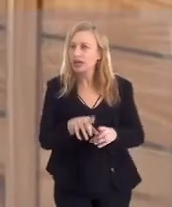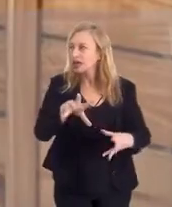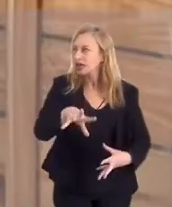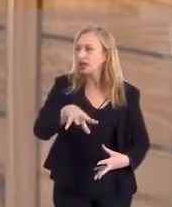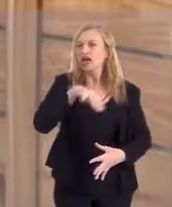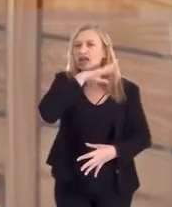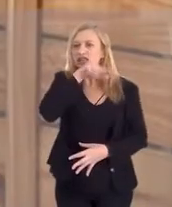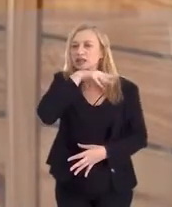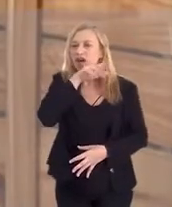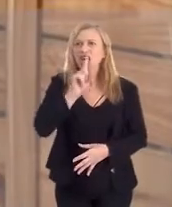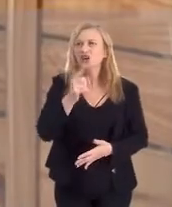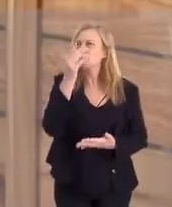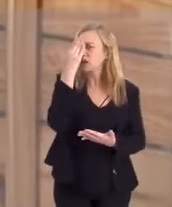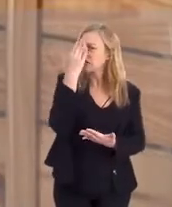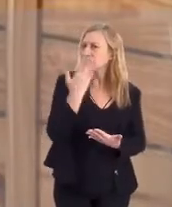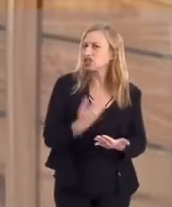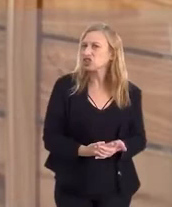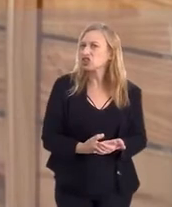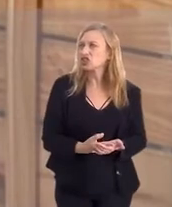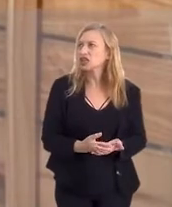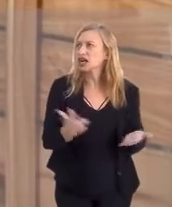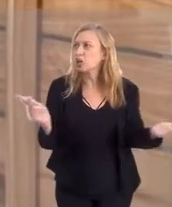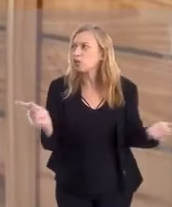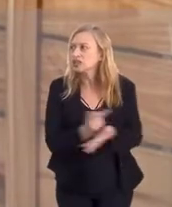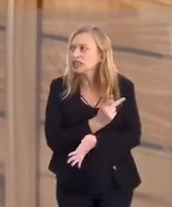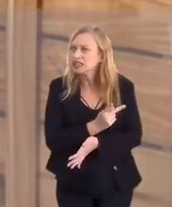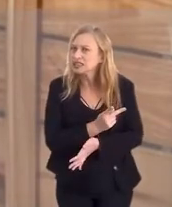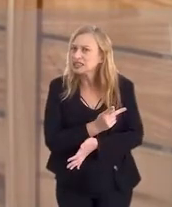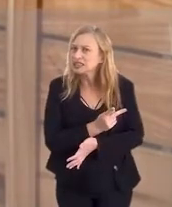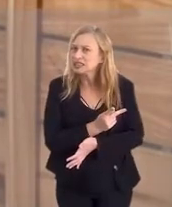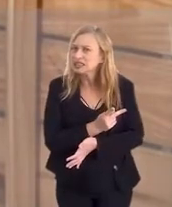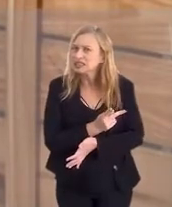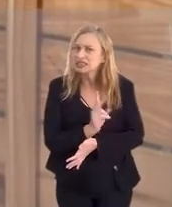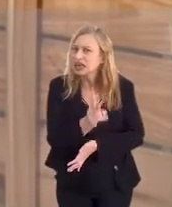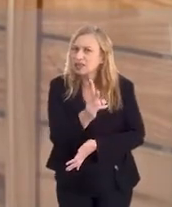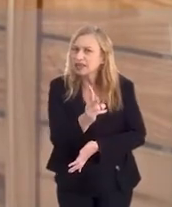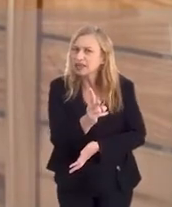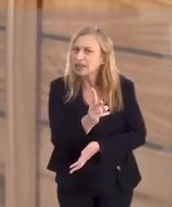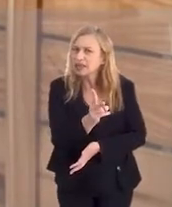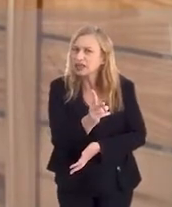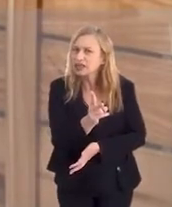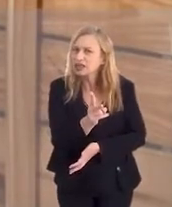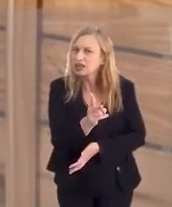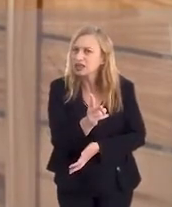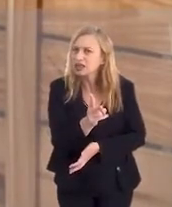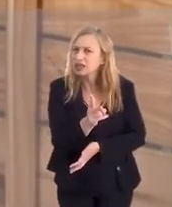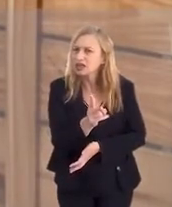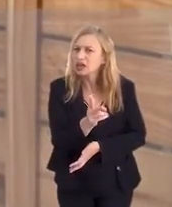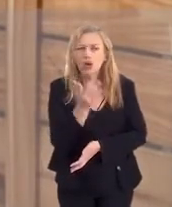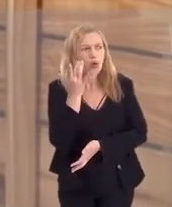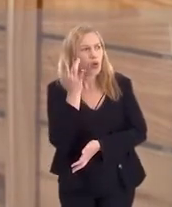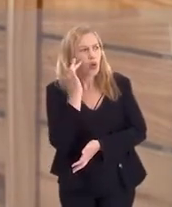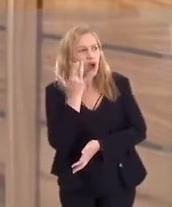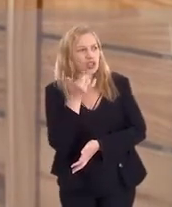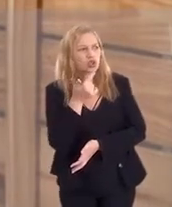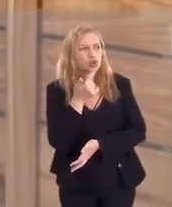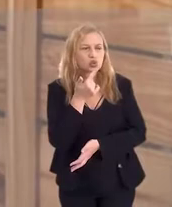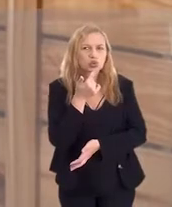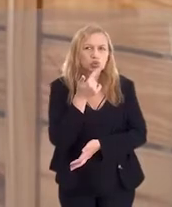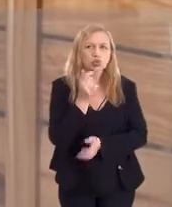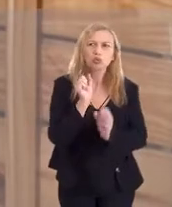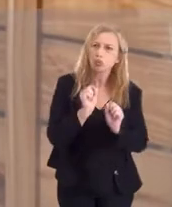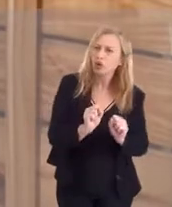eu acredito que não seja uma coisa que aconteça sempre, né? Eu acho